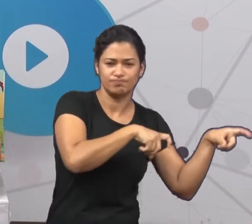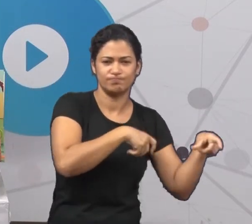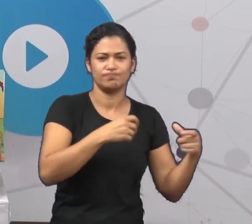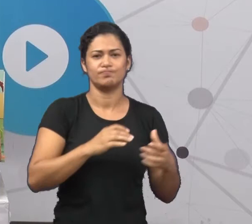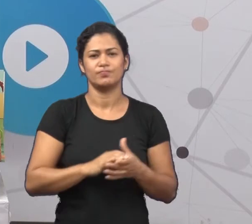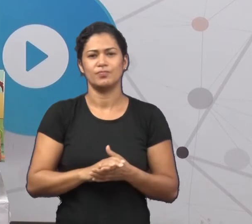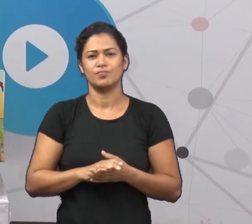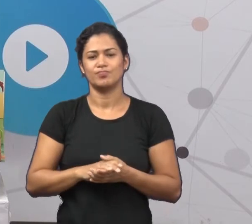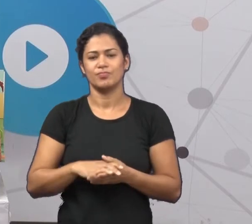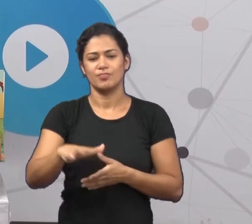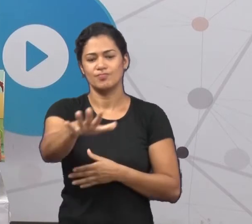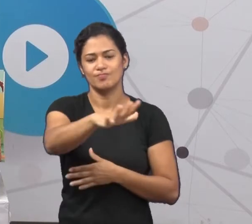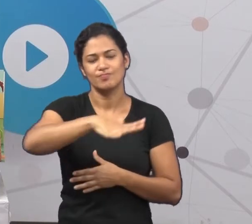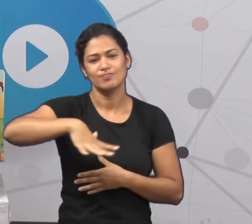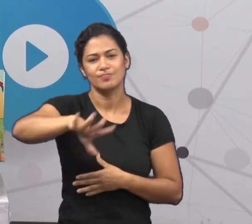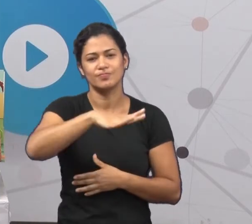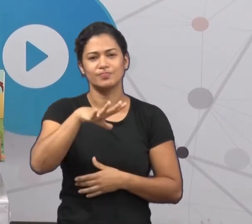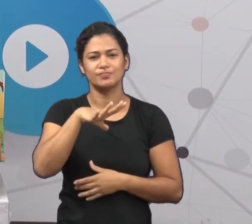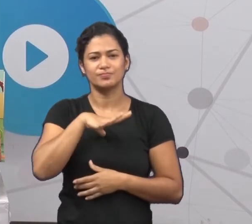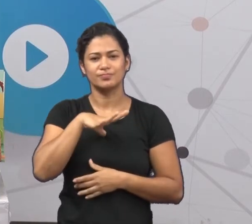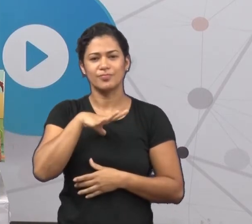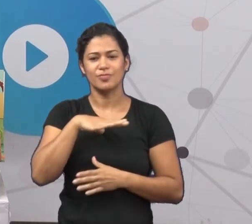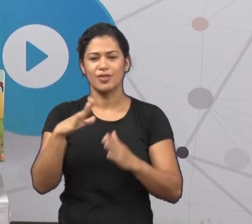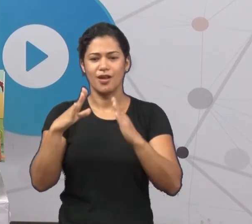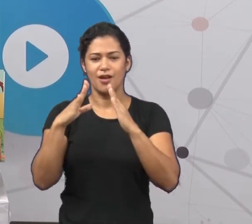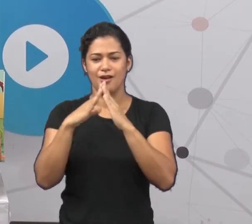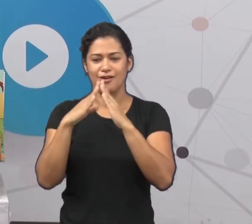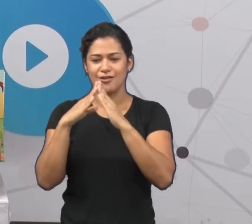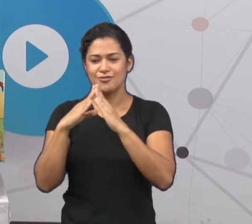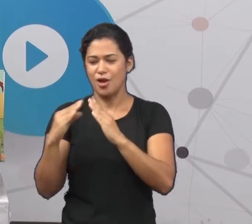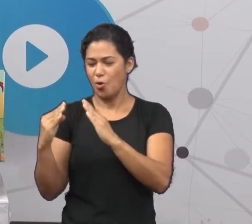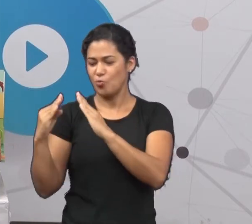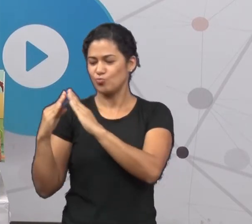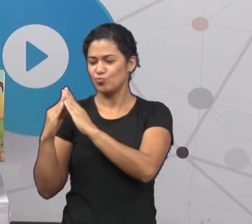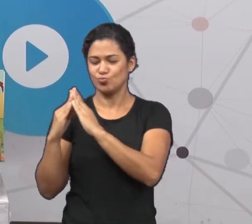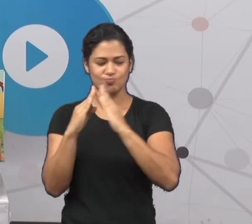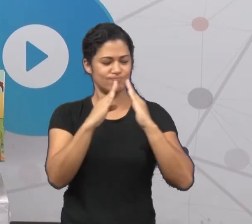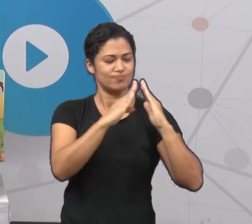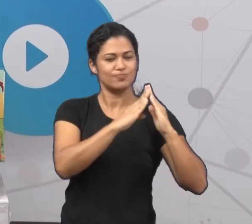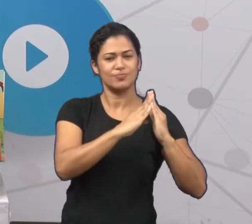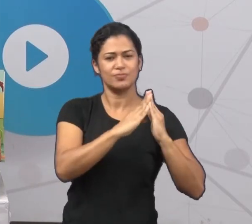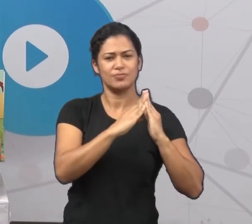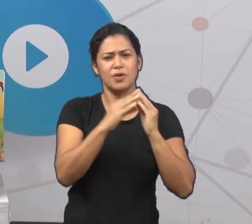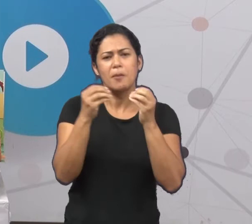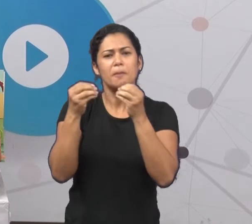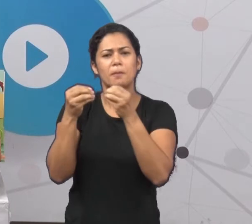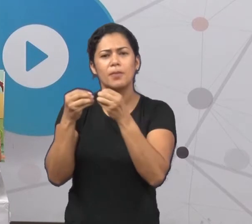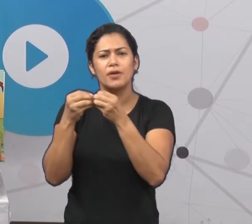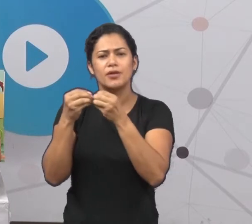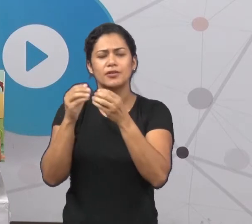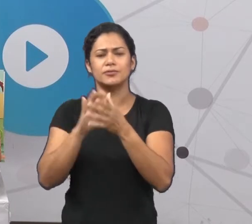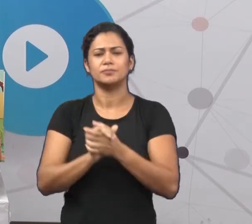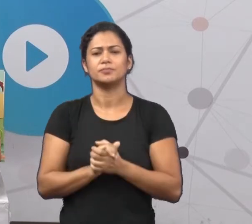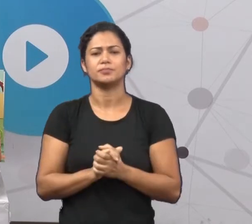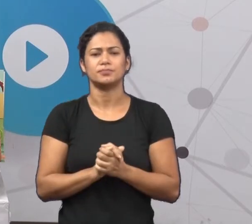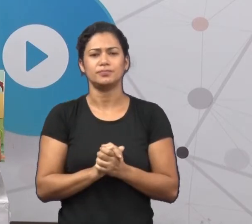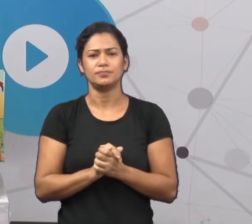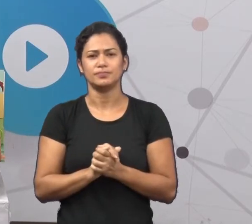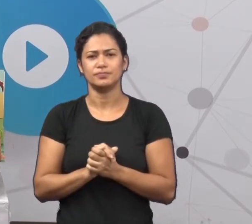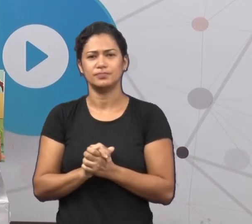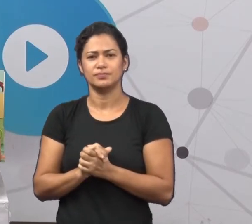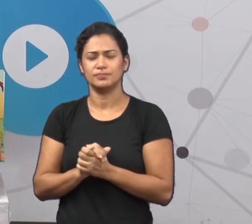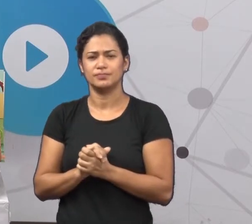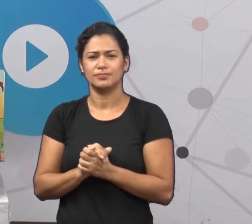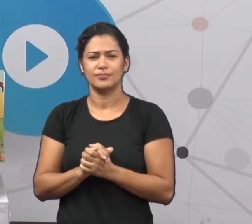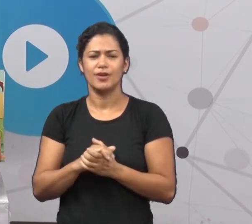Na zona urbana, as casas são bem próximas uma das outras. Existe ali